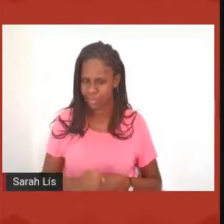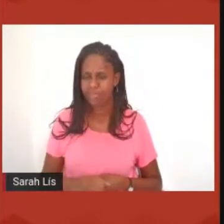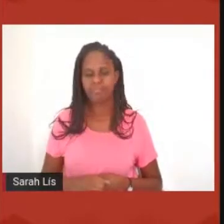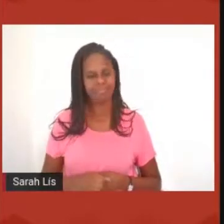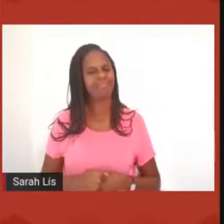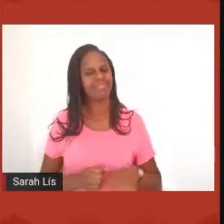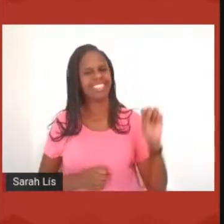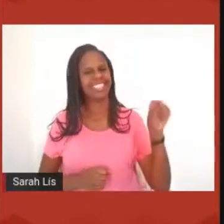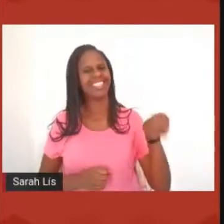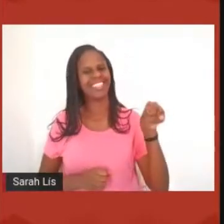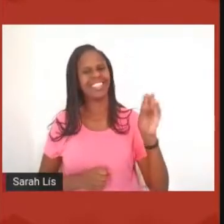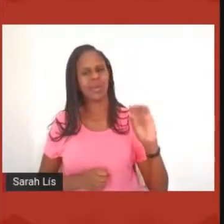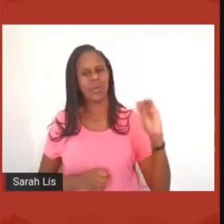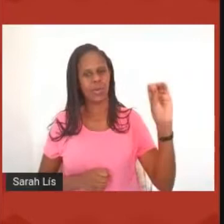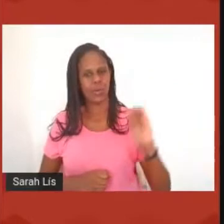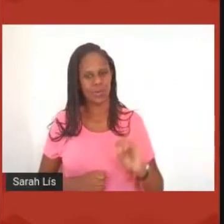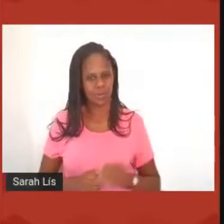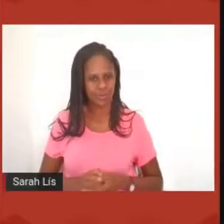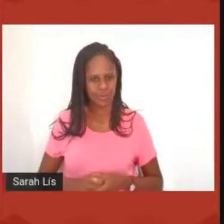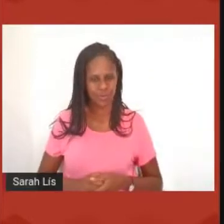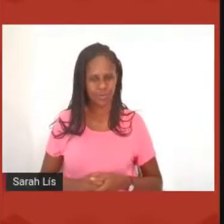Sim, eu vou colocar.